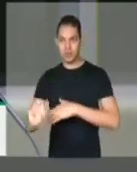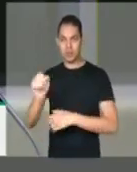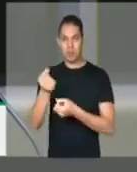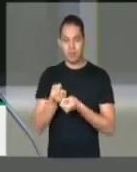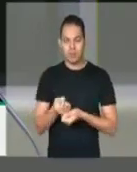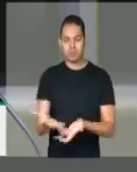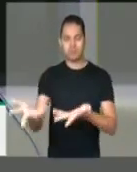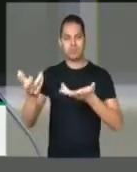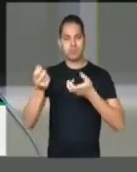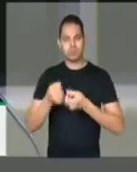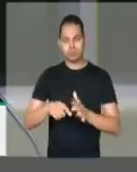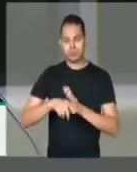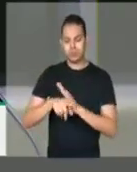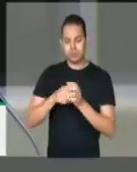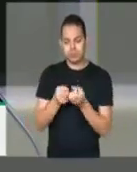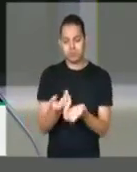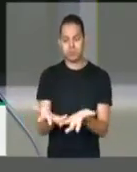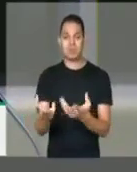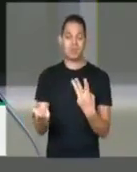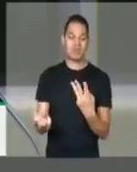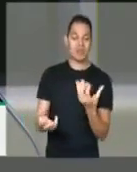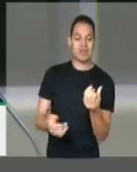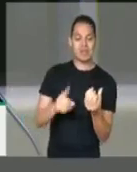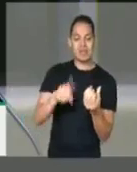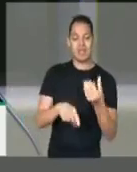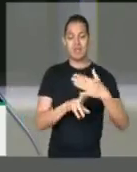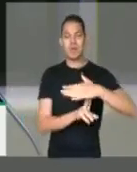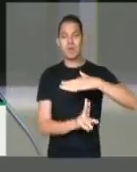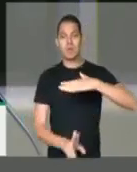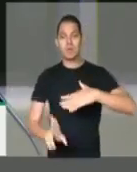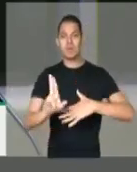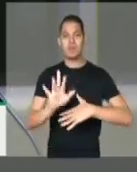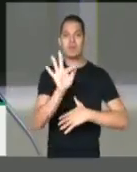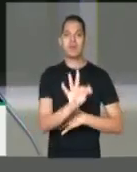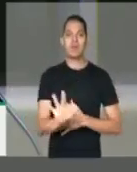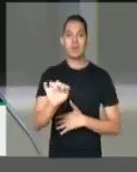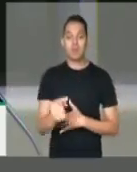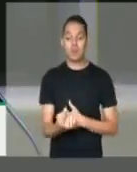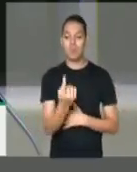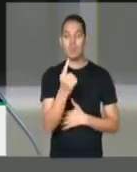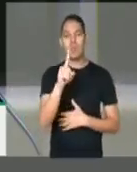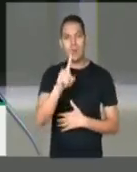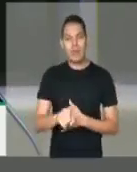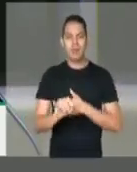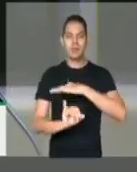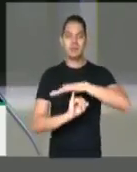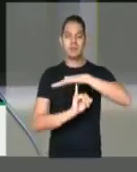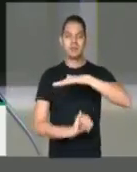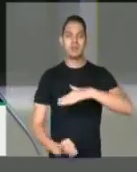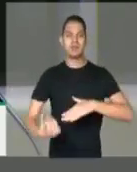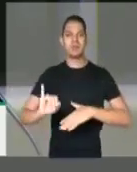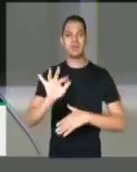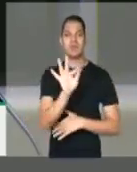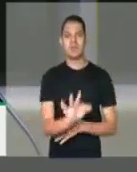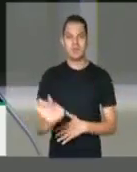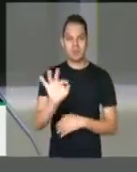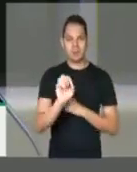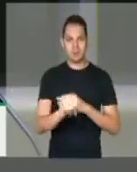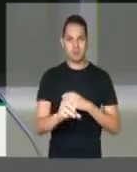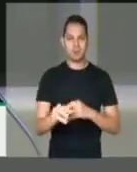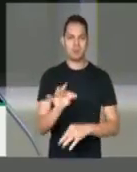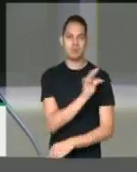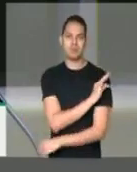publicaram pesquisas, 36 são universidades federais e um é Instituto Federal de